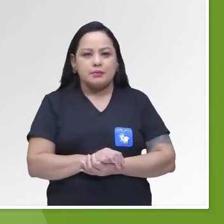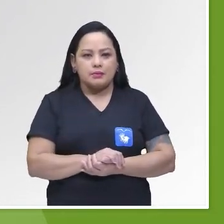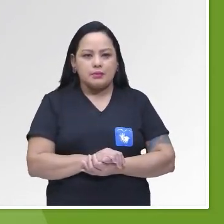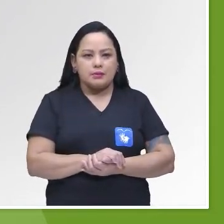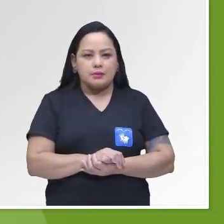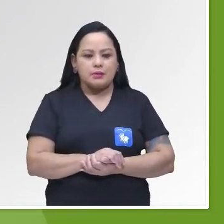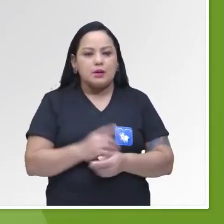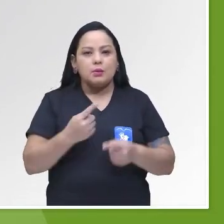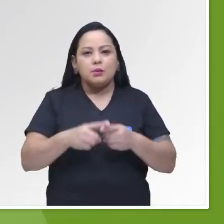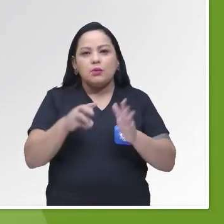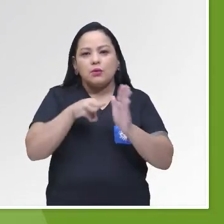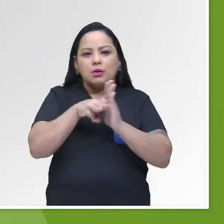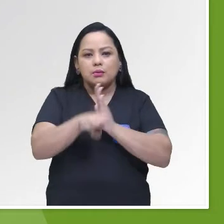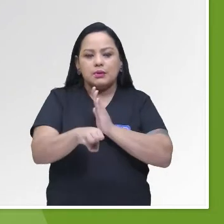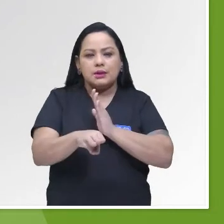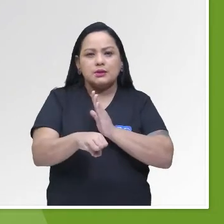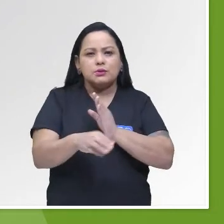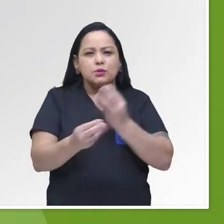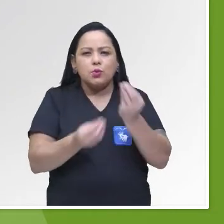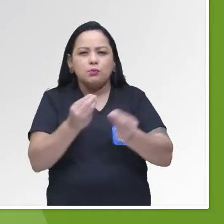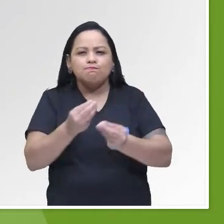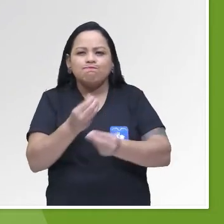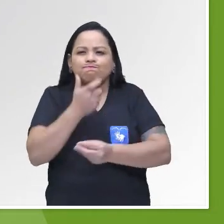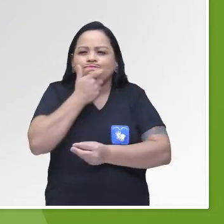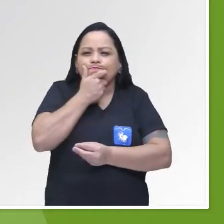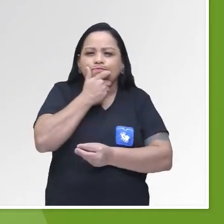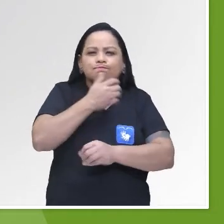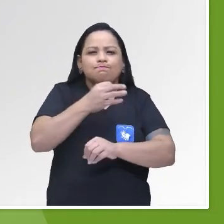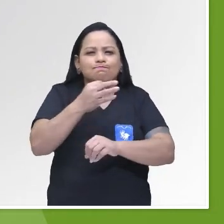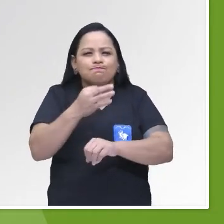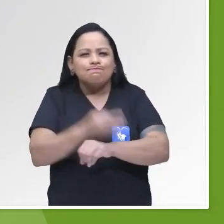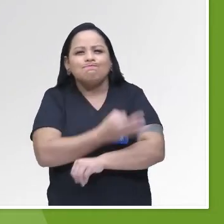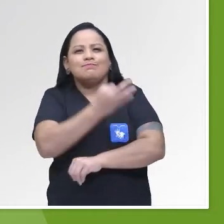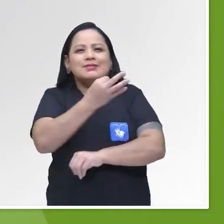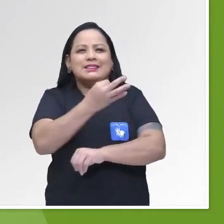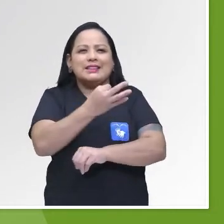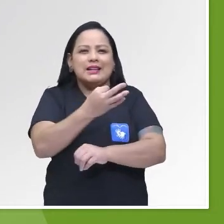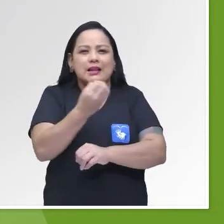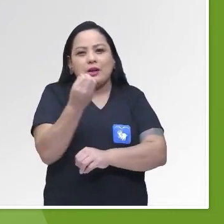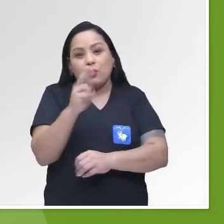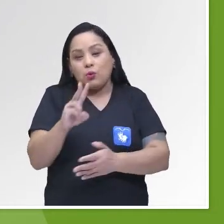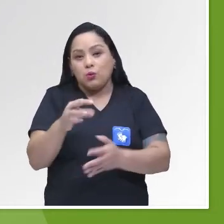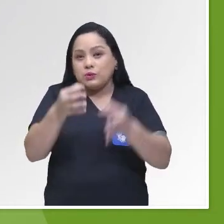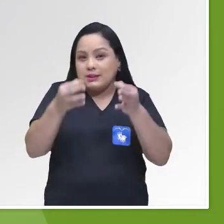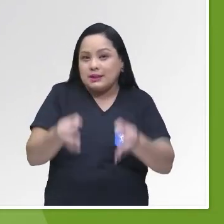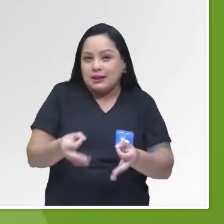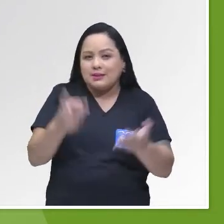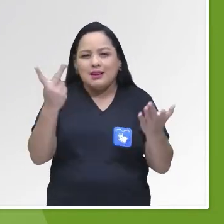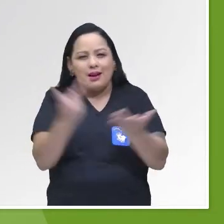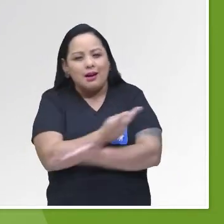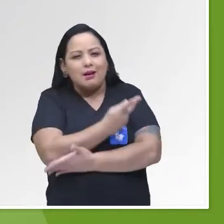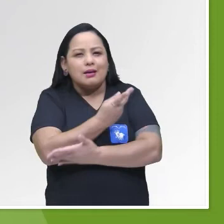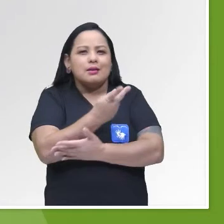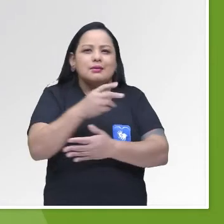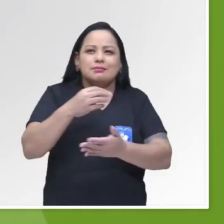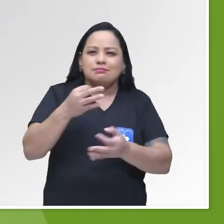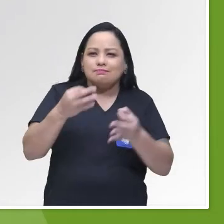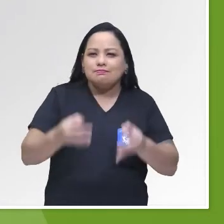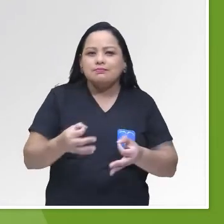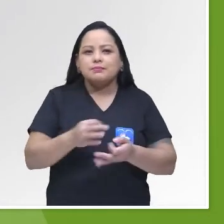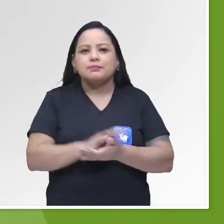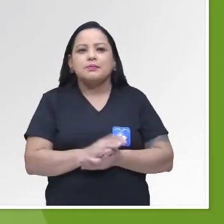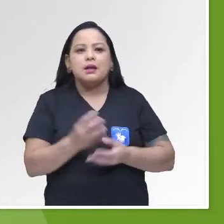pelo método de tentar e erros, tudo bem? Então, vamos fazer? Então, nós temos aqui